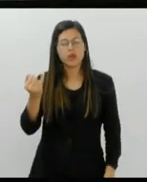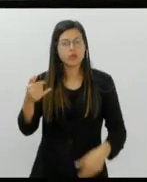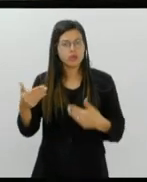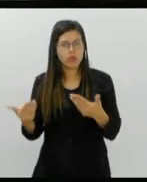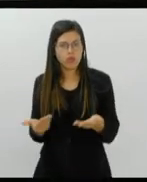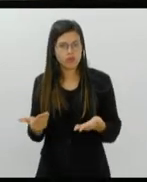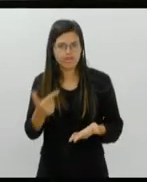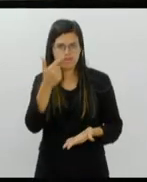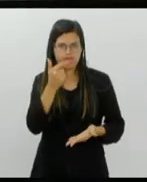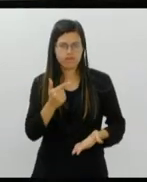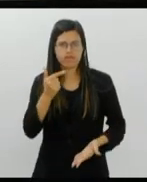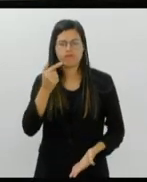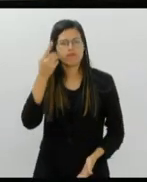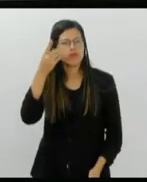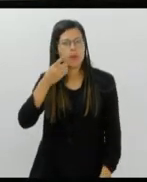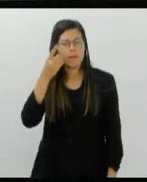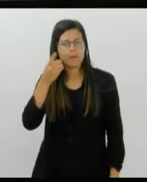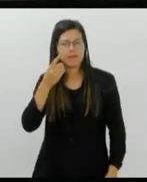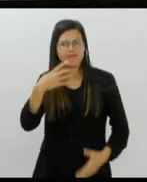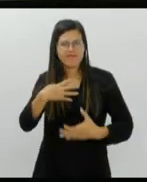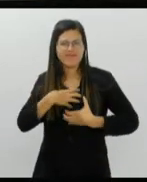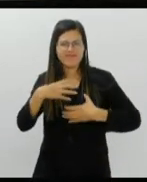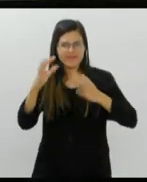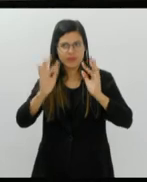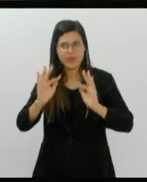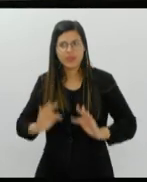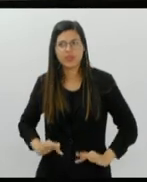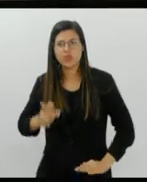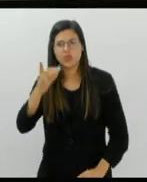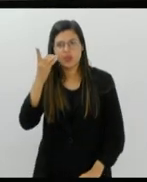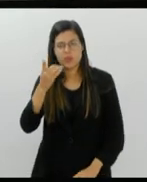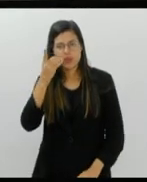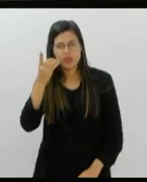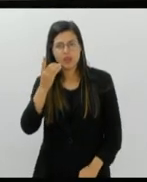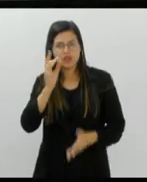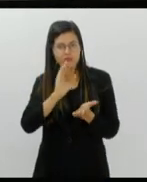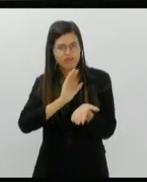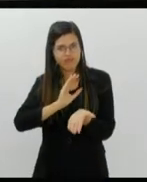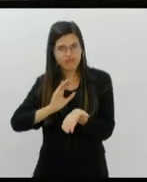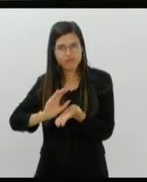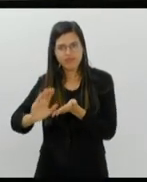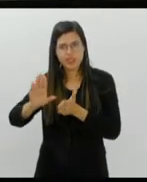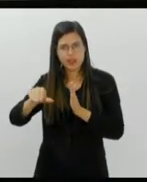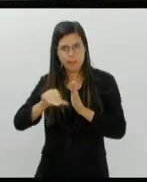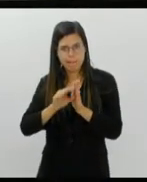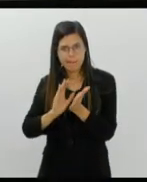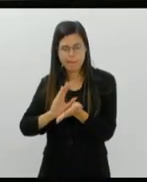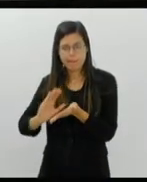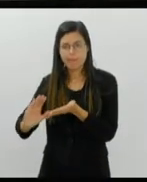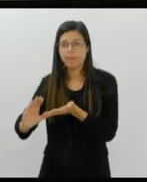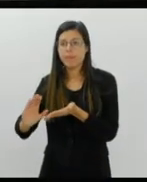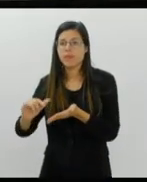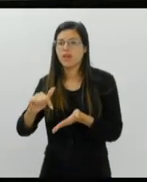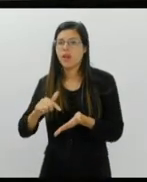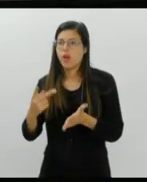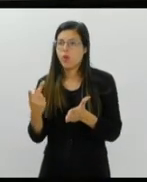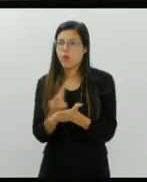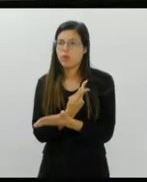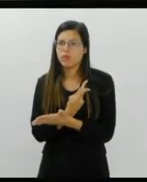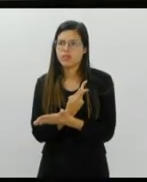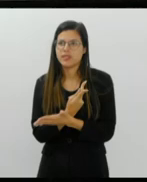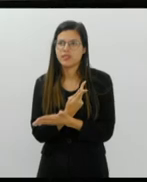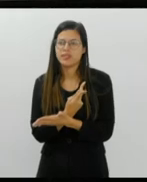Deputado fiquei muito contente saber que foi o deputado que destinei emenda impositiva para que tivesse acontecendo um